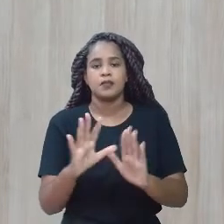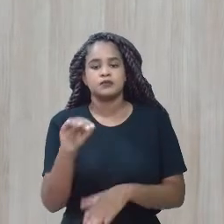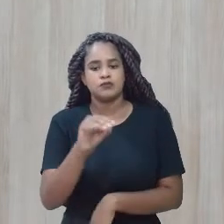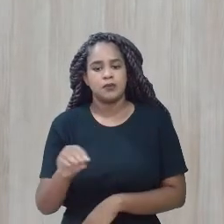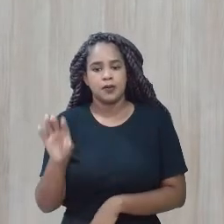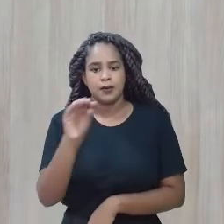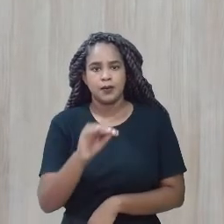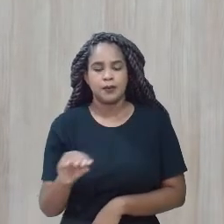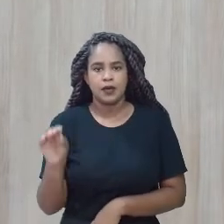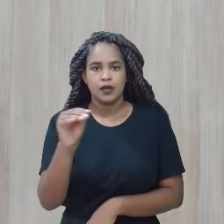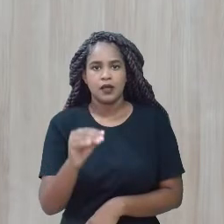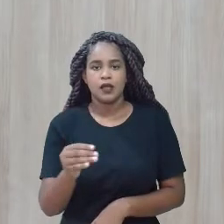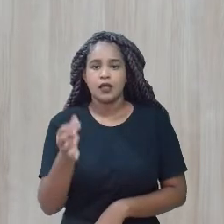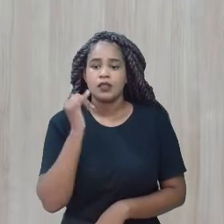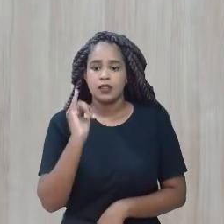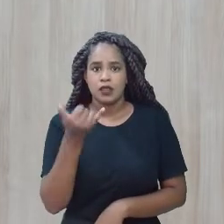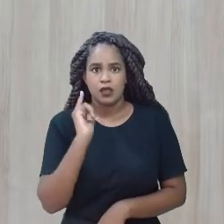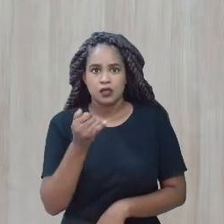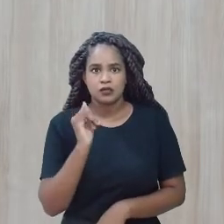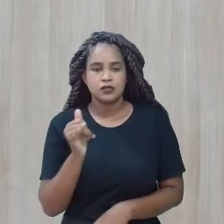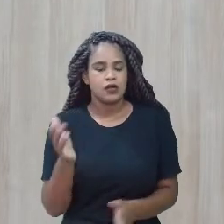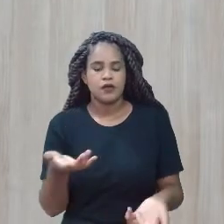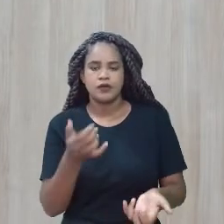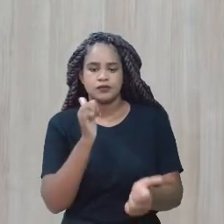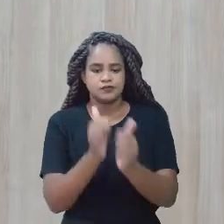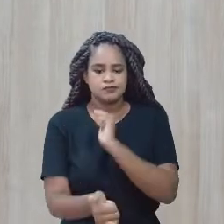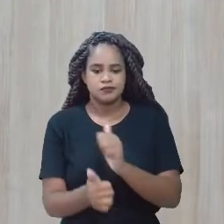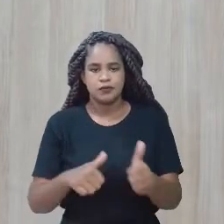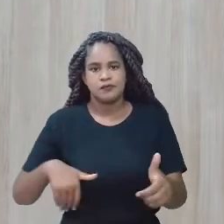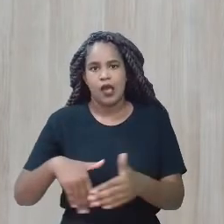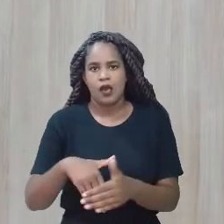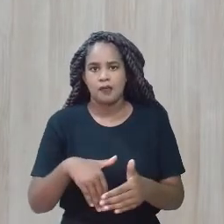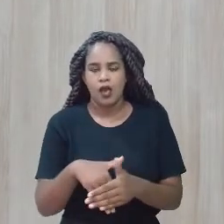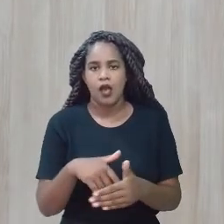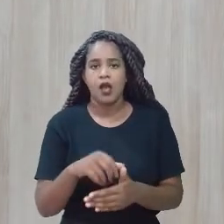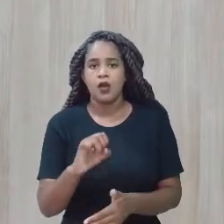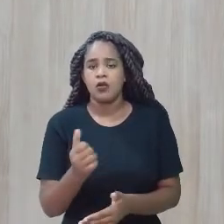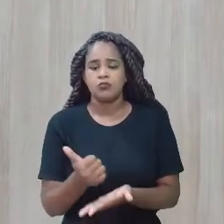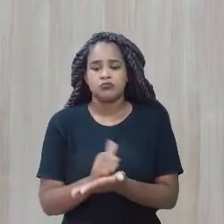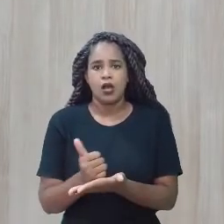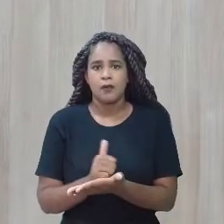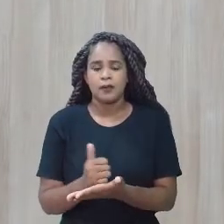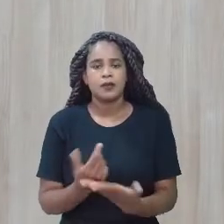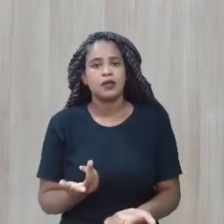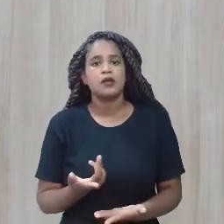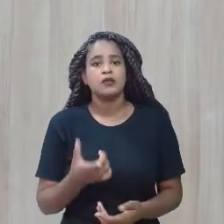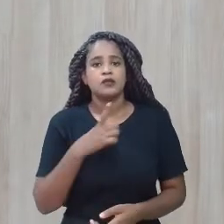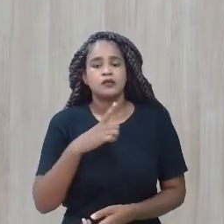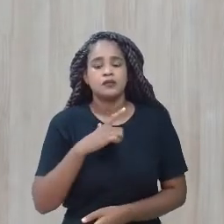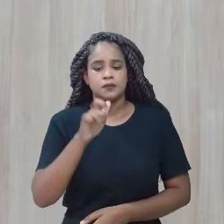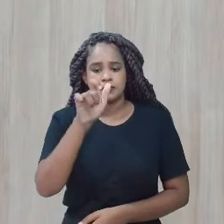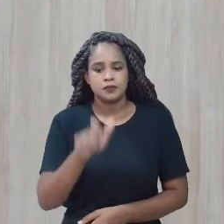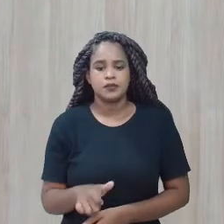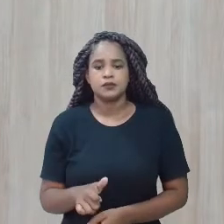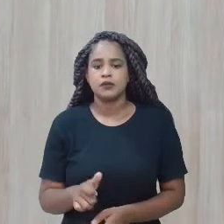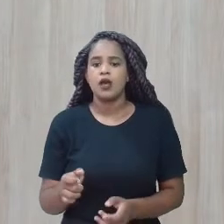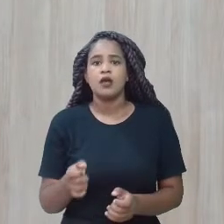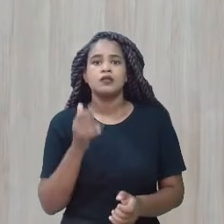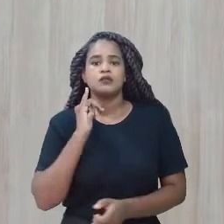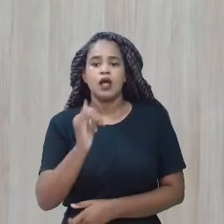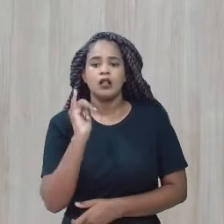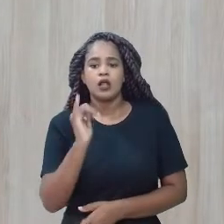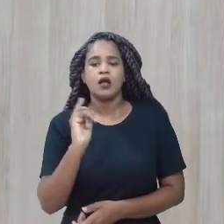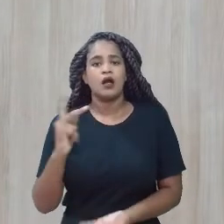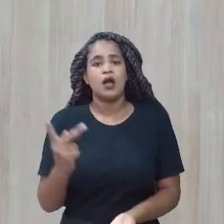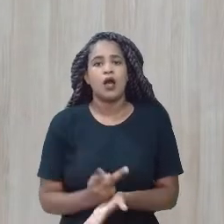ali alguém, um locutor que está interagindo, contando, narrando o que é que